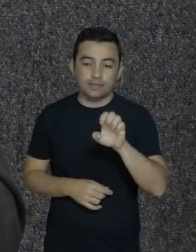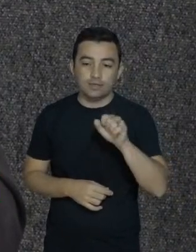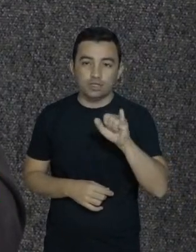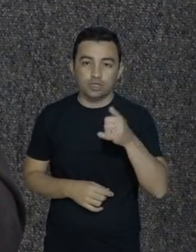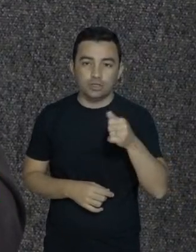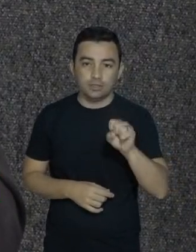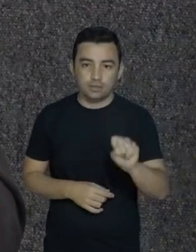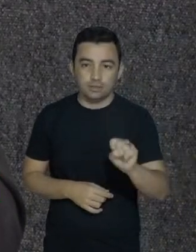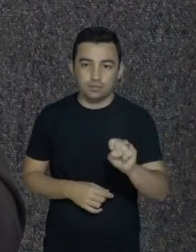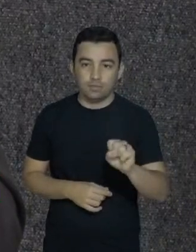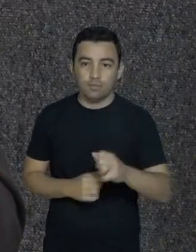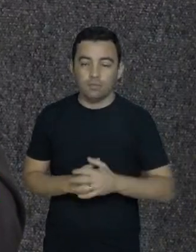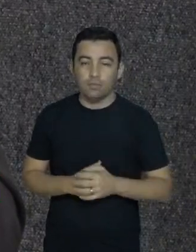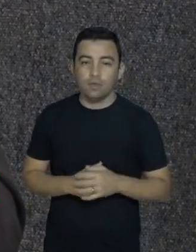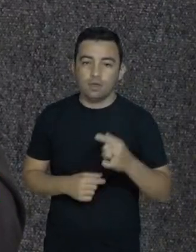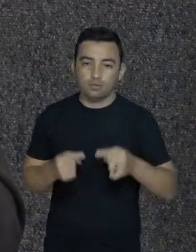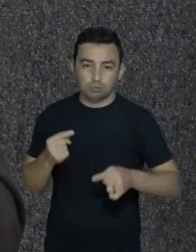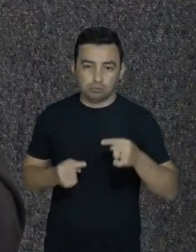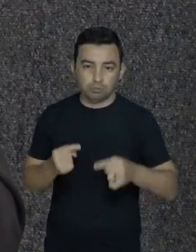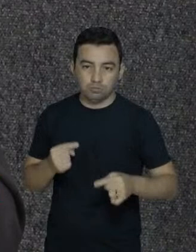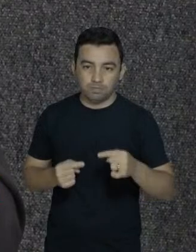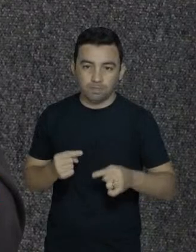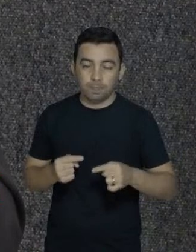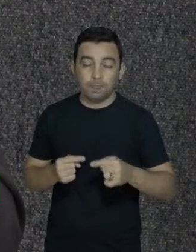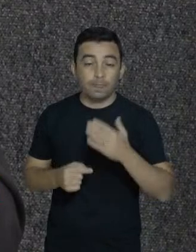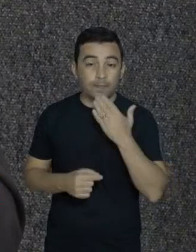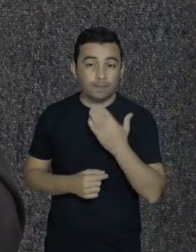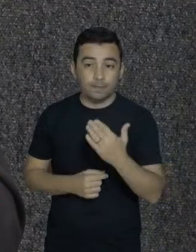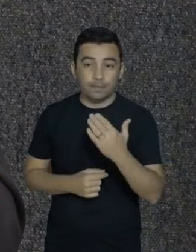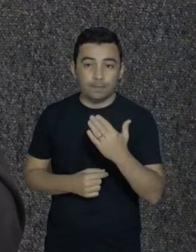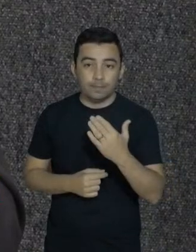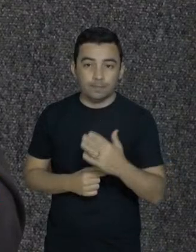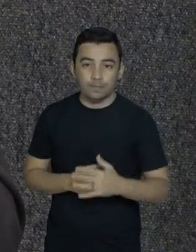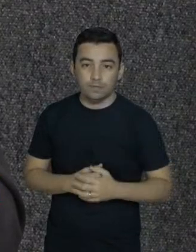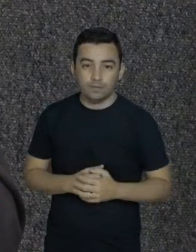coloco em discussão o requerimento